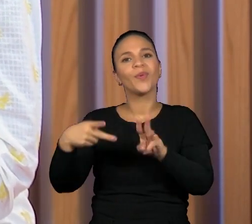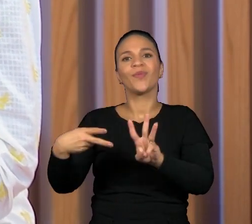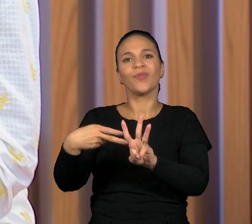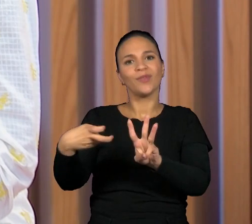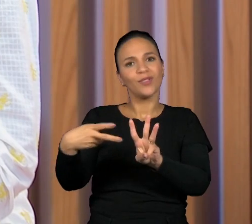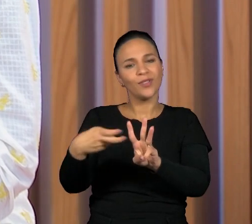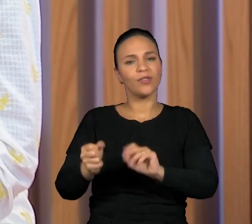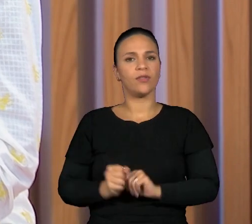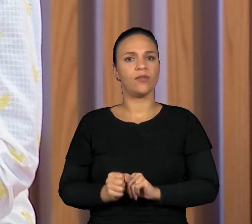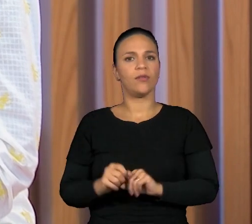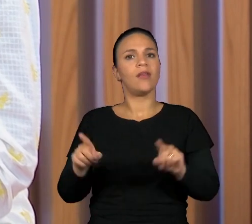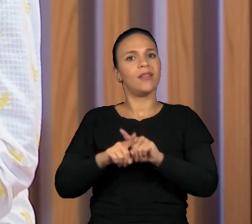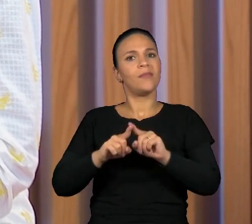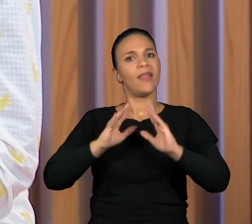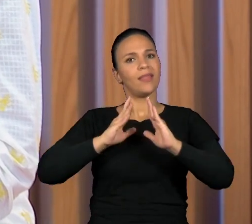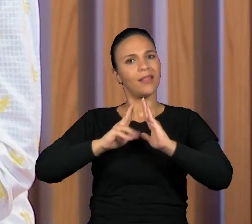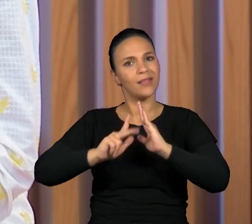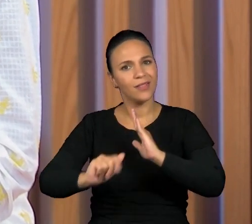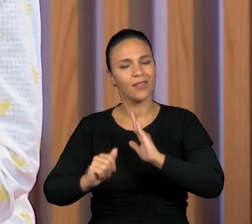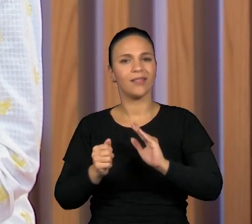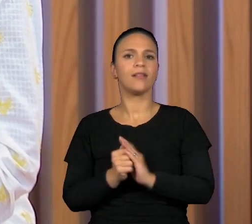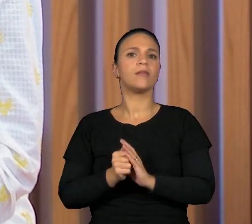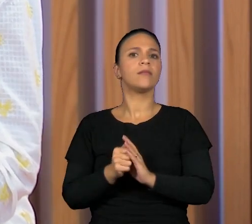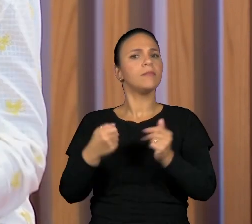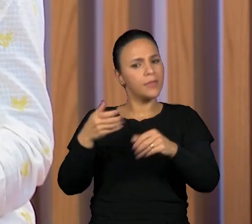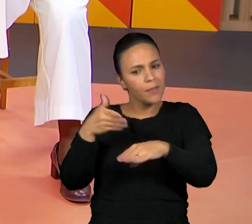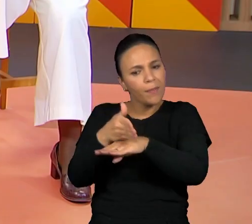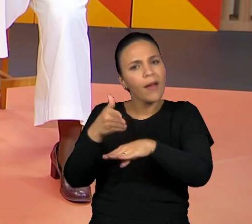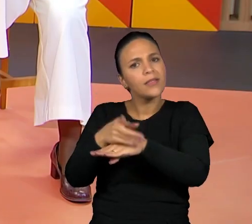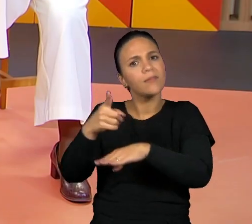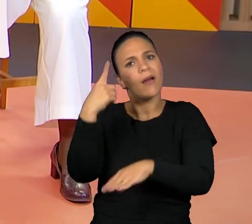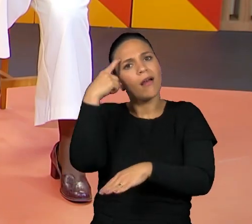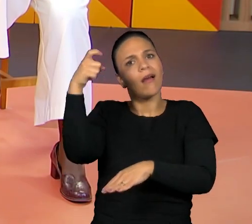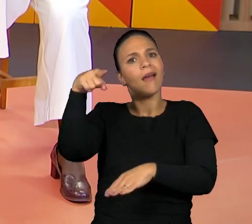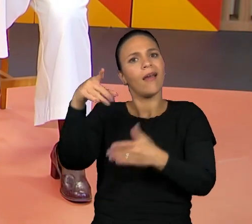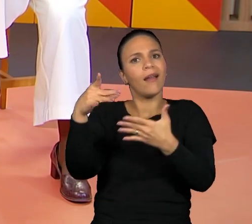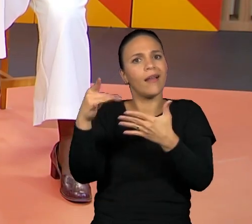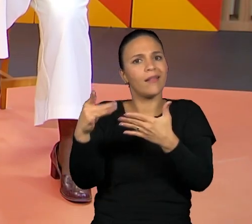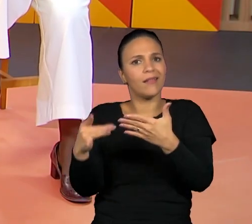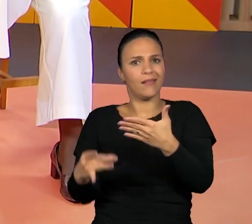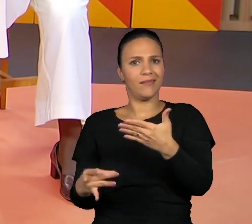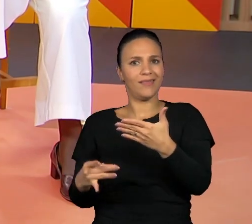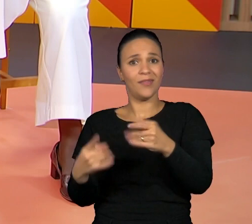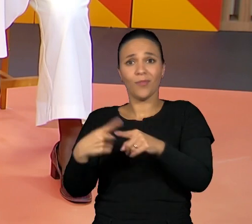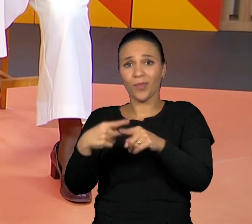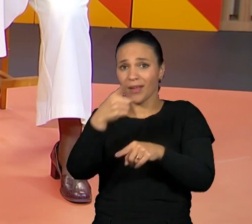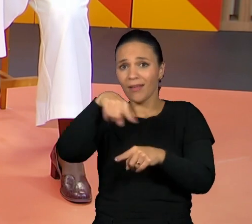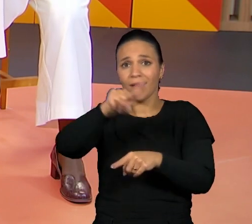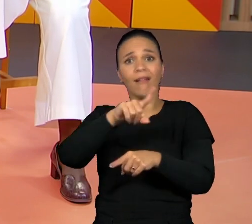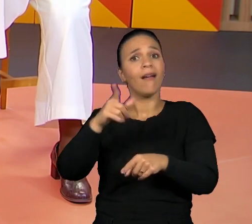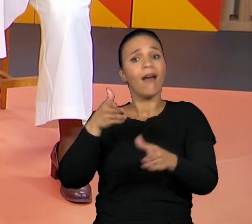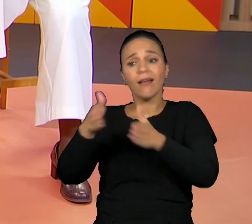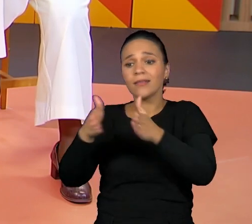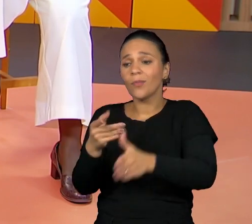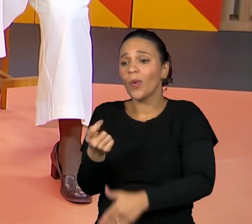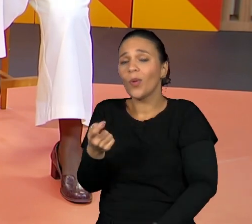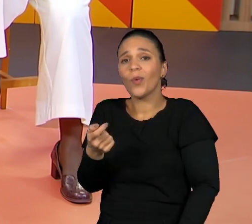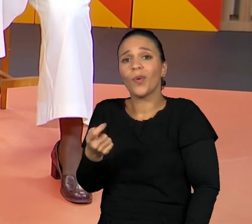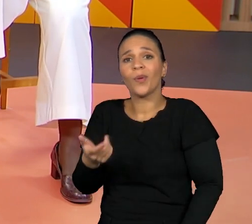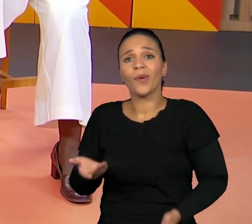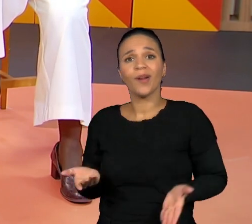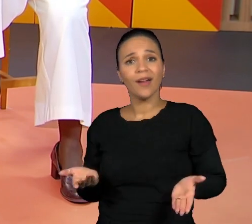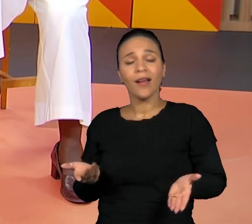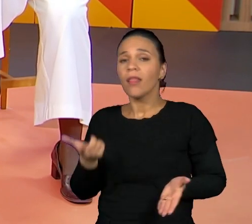as comunidades tradicionais, os povos quilombolas, enfim, envolver aqueles que menos acessam, que menos recebem e